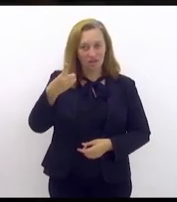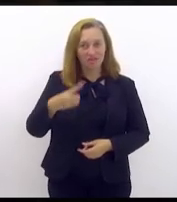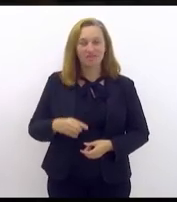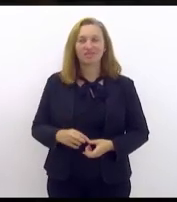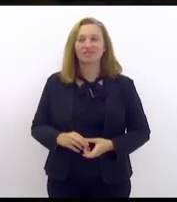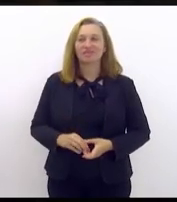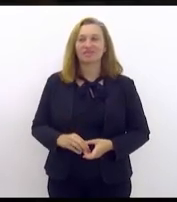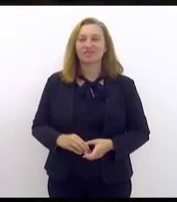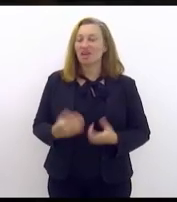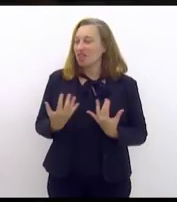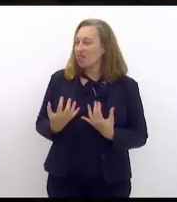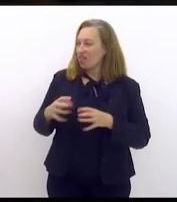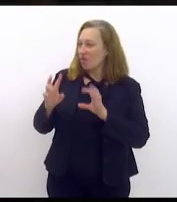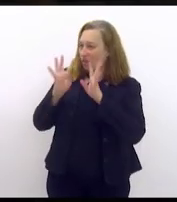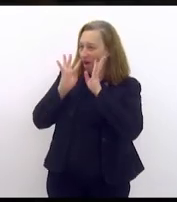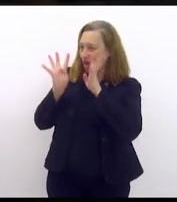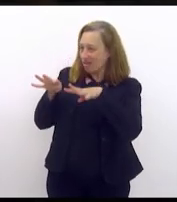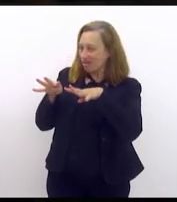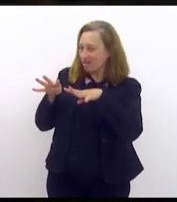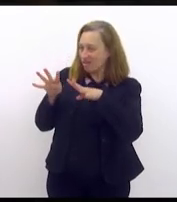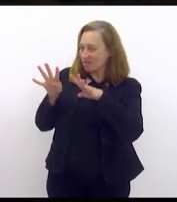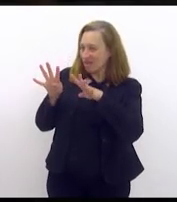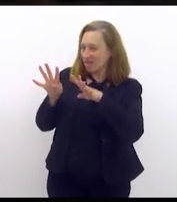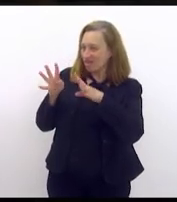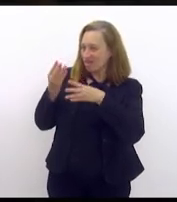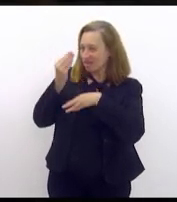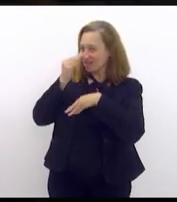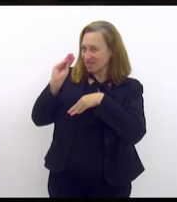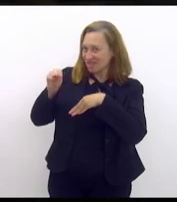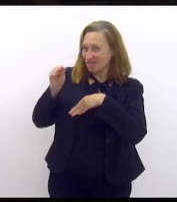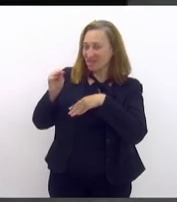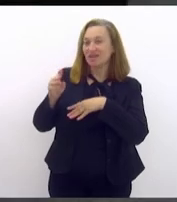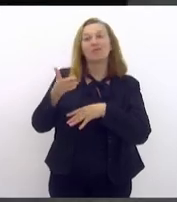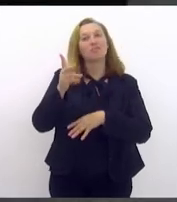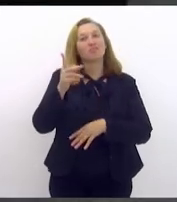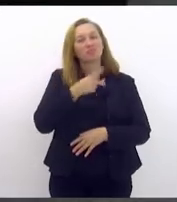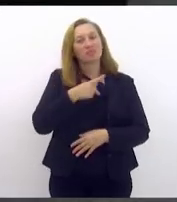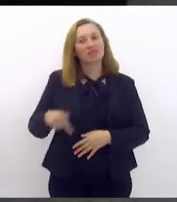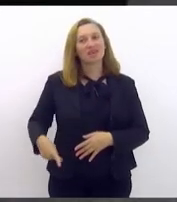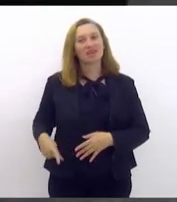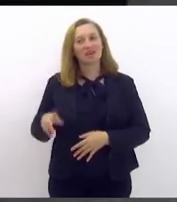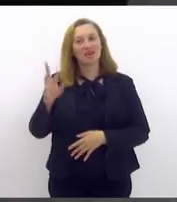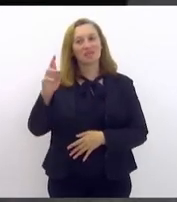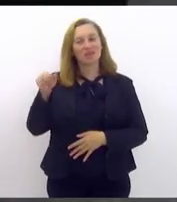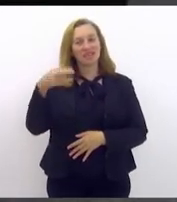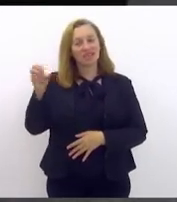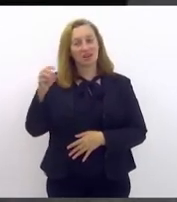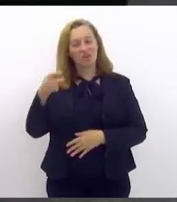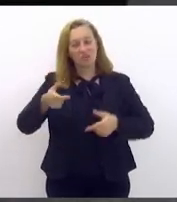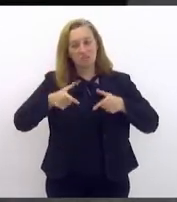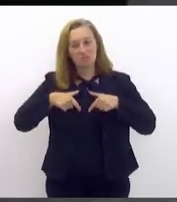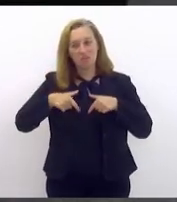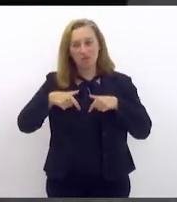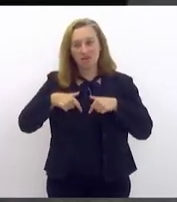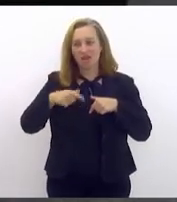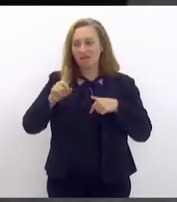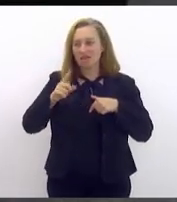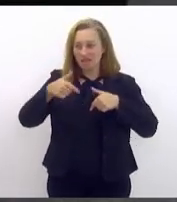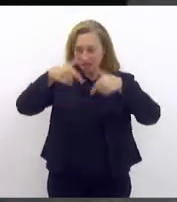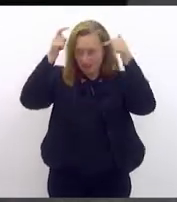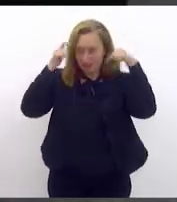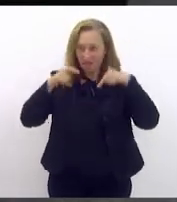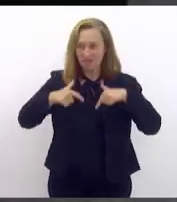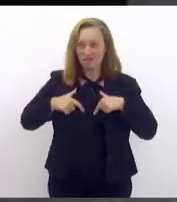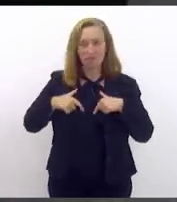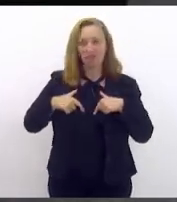Presidente Brazão não quer me dar atenção. Presidente Brasil, ele não vai botar a medalha, mas vai mostrar para a Vossa Excelência. Eu tenho